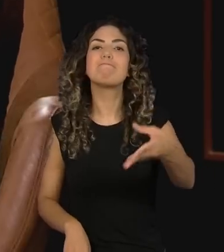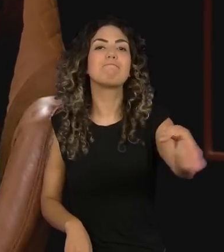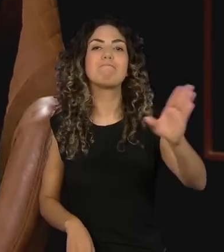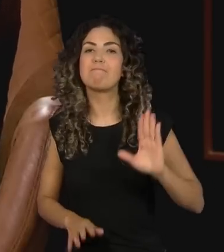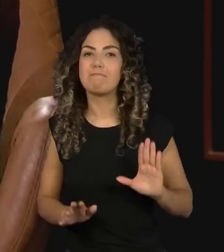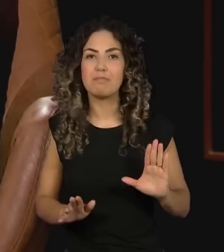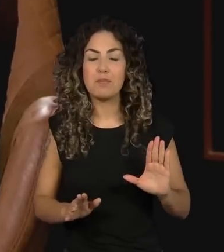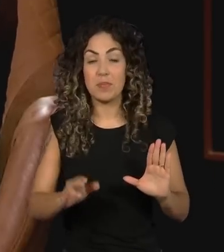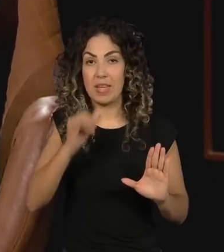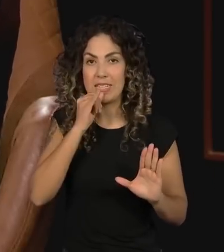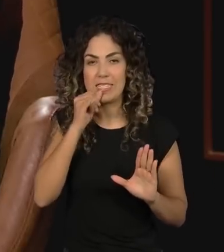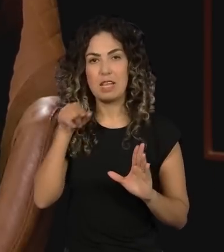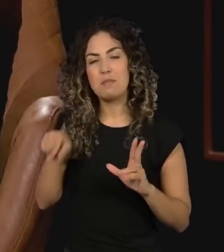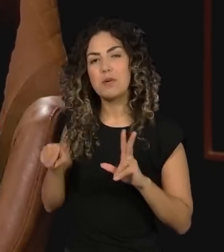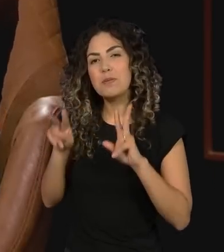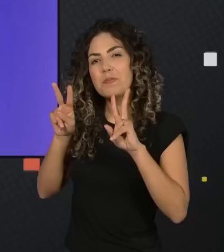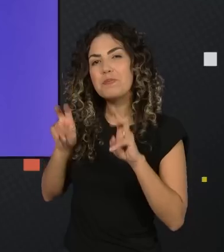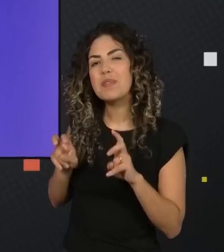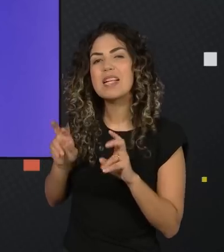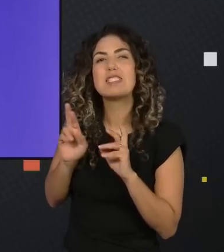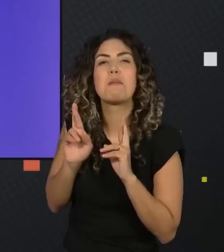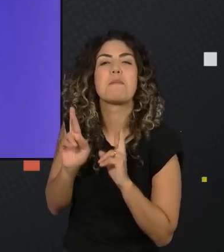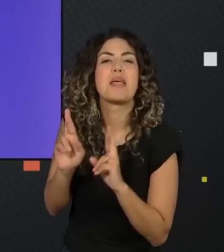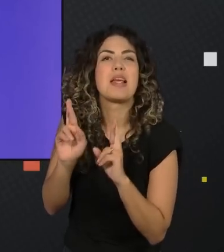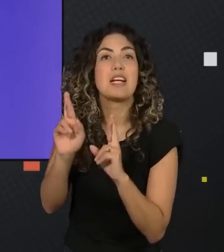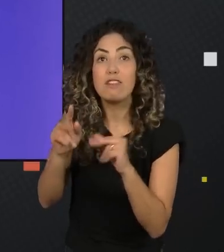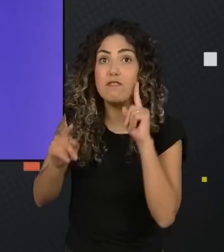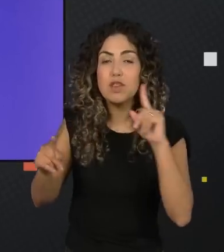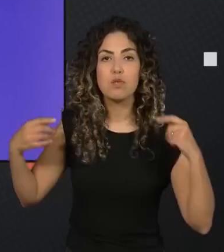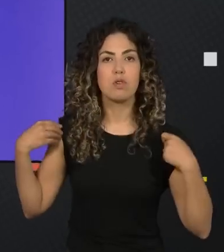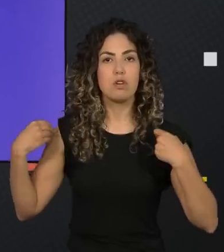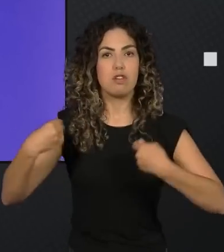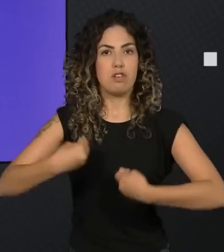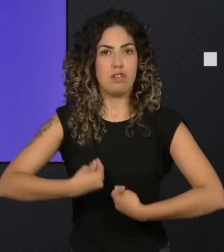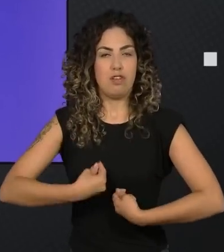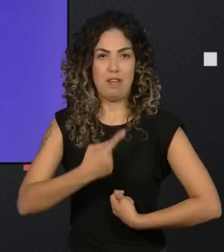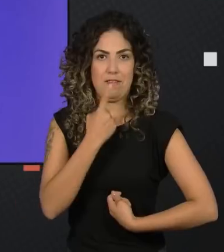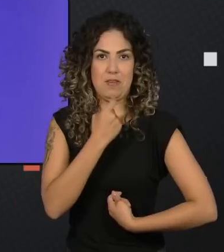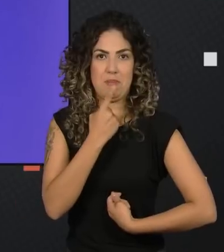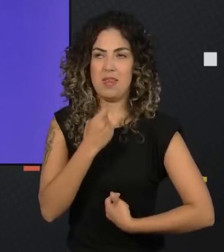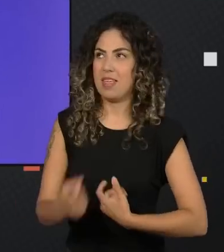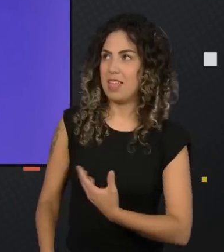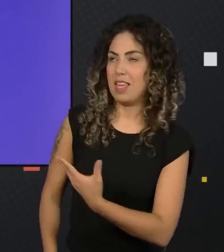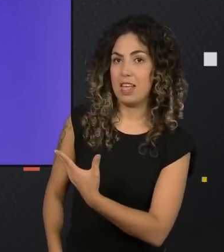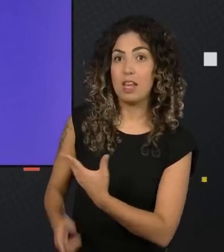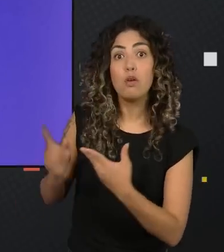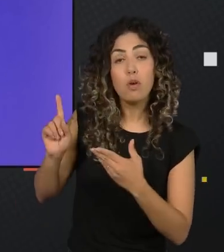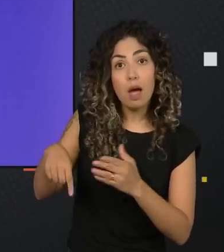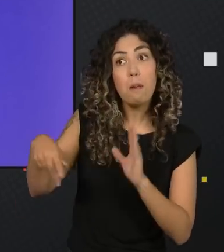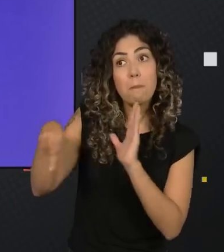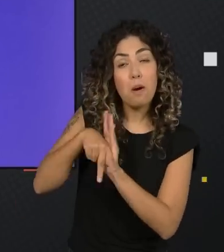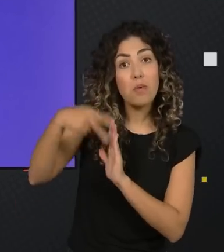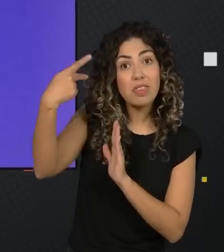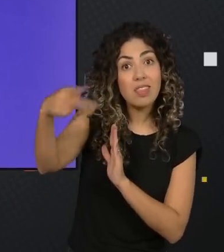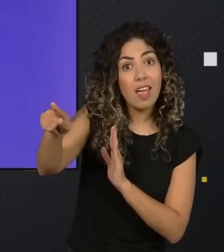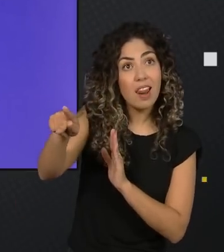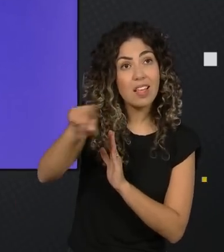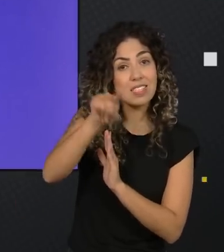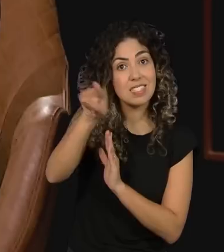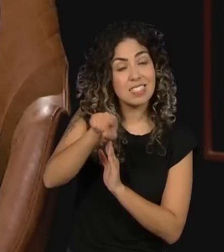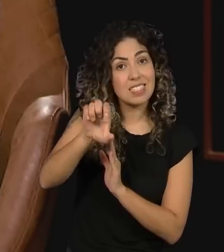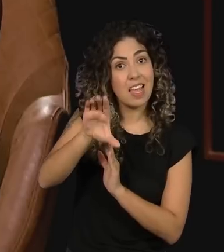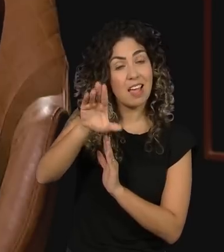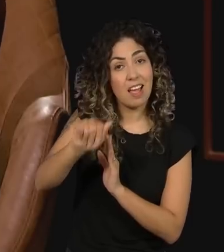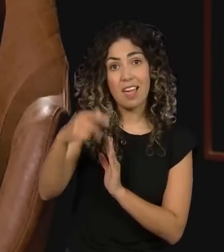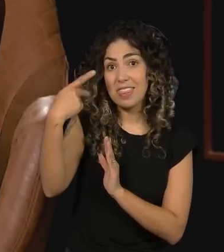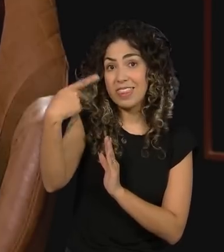na caixa de chicletes ping-pong, inclusive esse manto vermelho que todos viram eu usando, é do Zeca, de um show dele, do